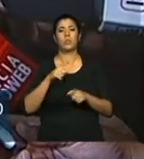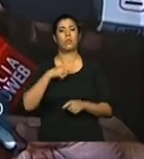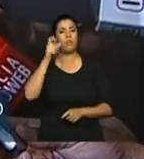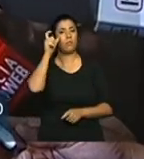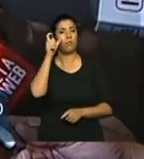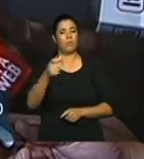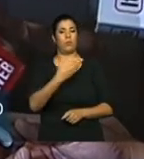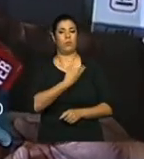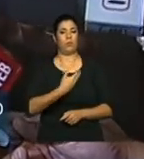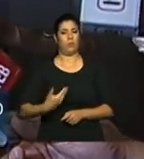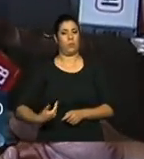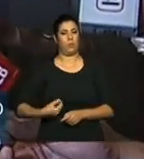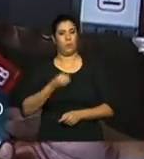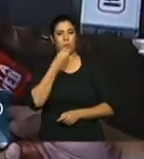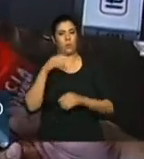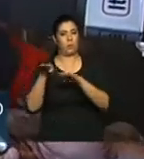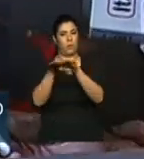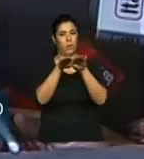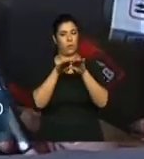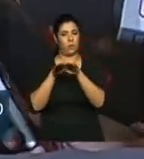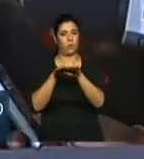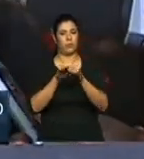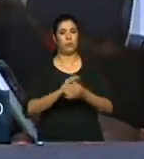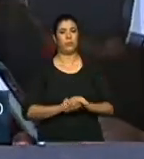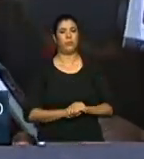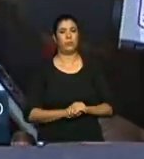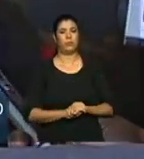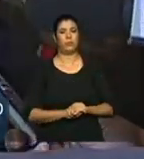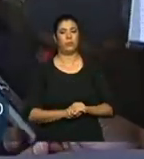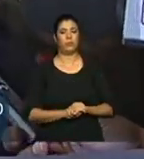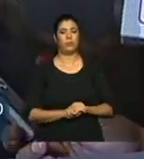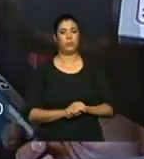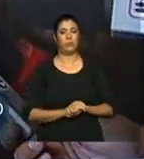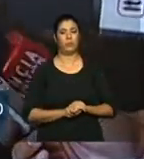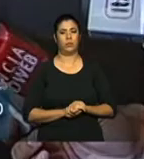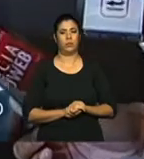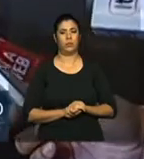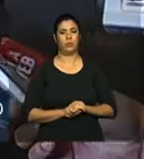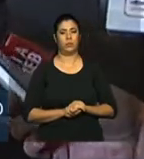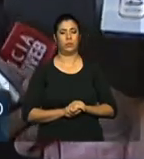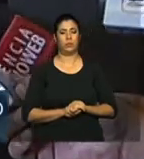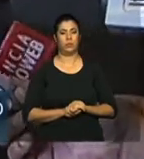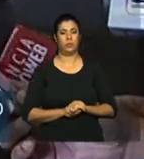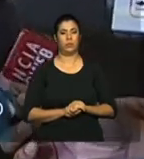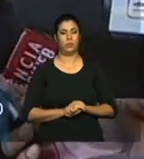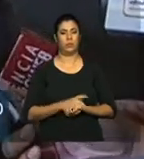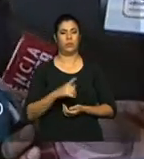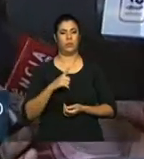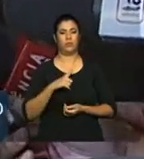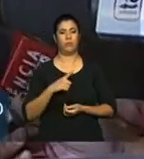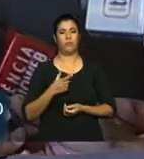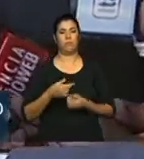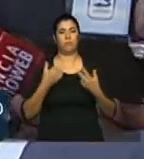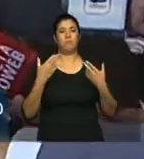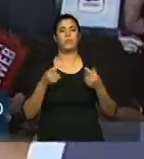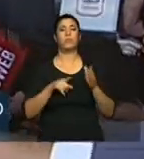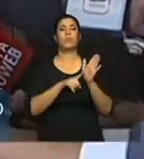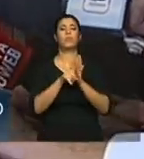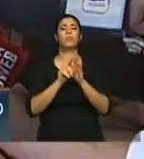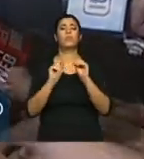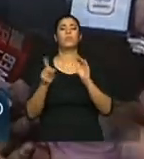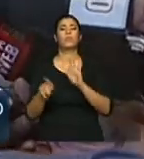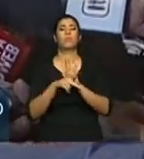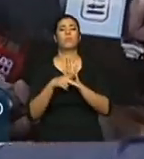interesse público e do bem comum. O senhor concorda com a afirmação de que acabou lá de fundo no Brasil? Não é inquestionável, ministro. O direito de propriedade não é inquestionável, se for